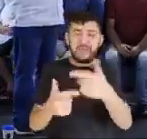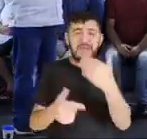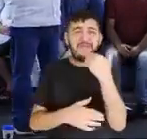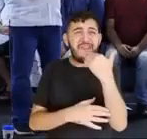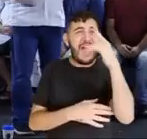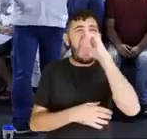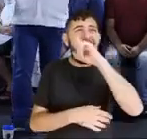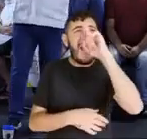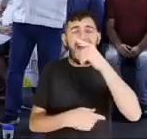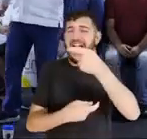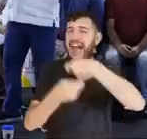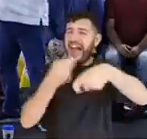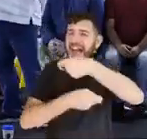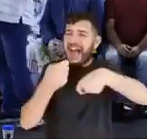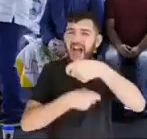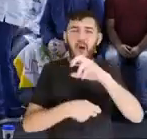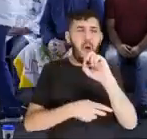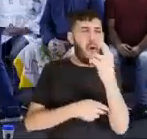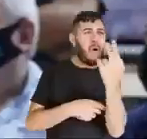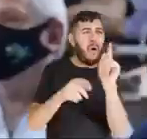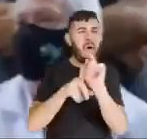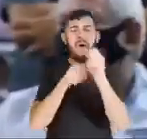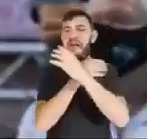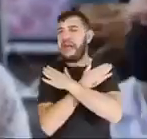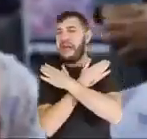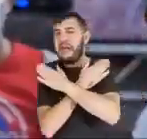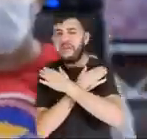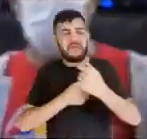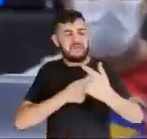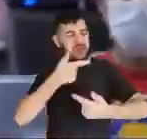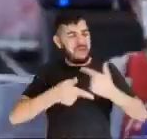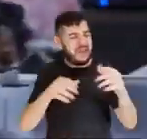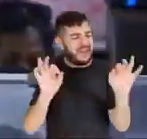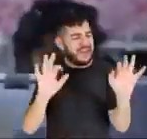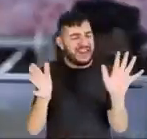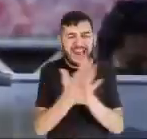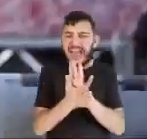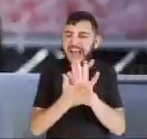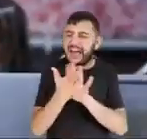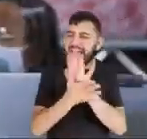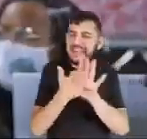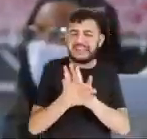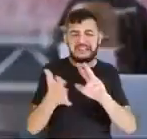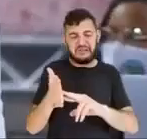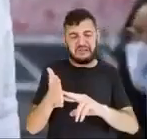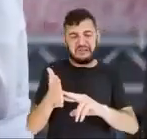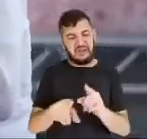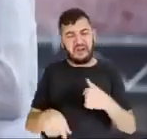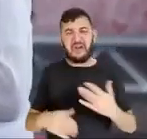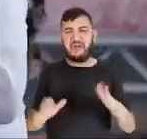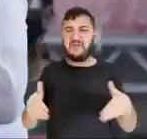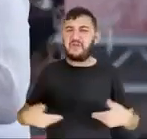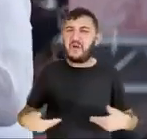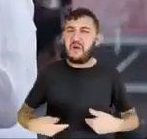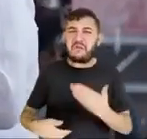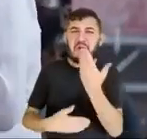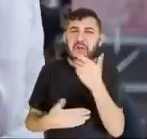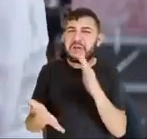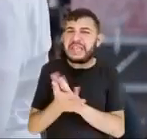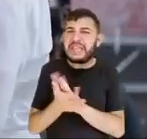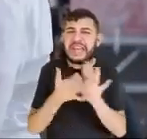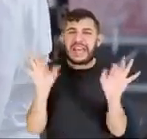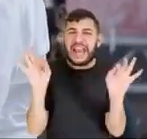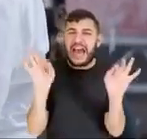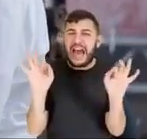de desemprego, não é só uma crise de falta de comida, é uma crise de falta de respeito,